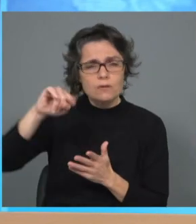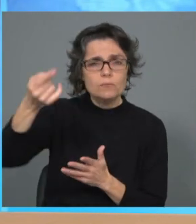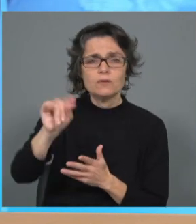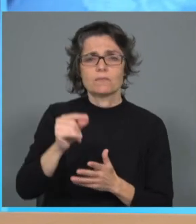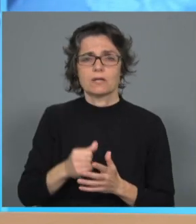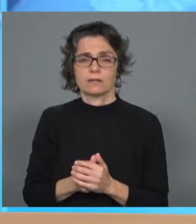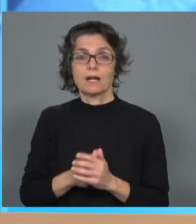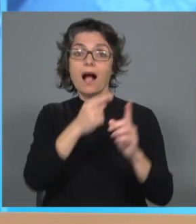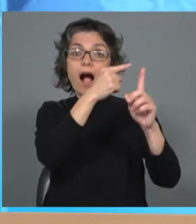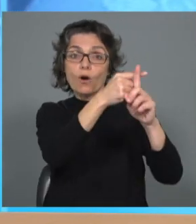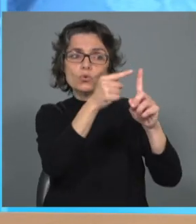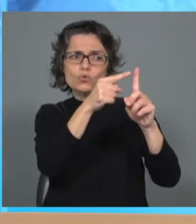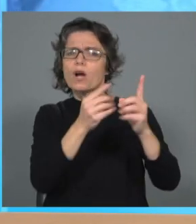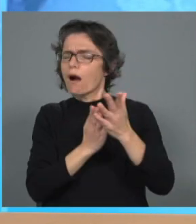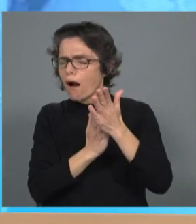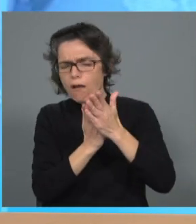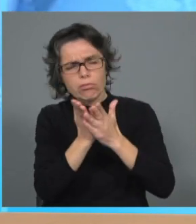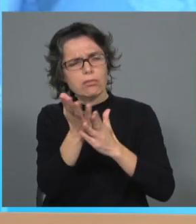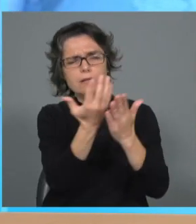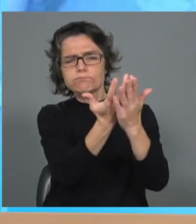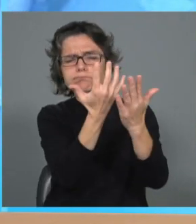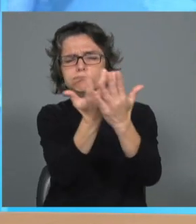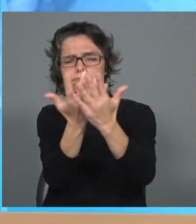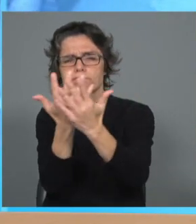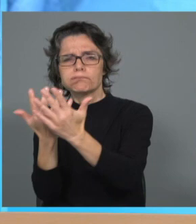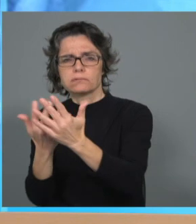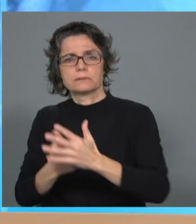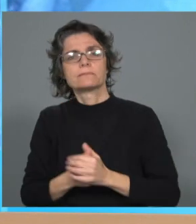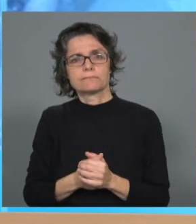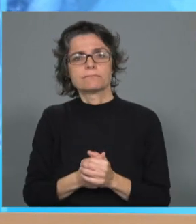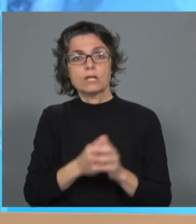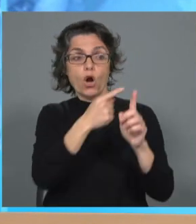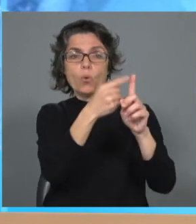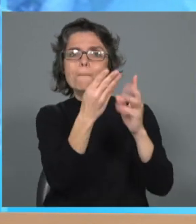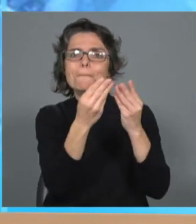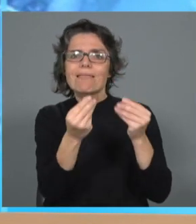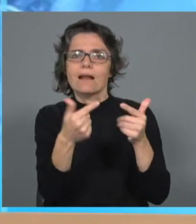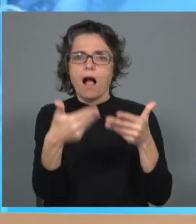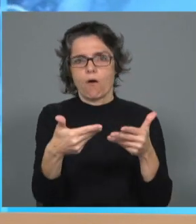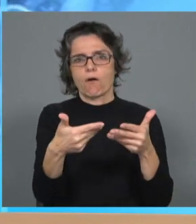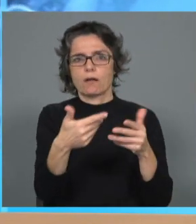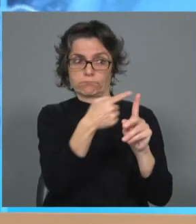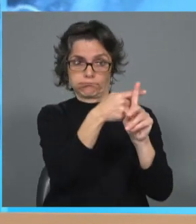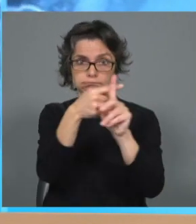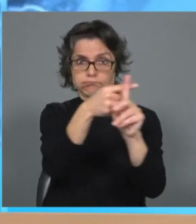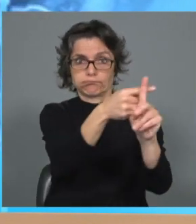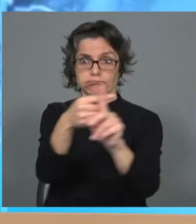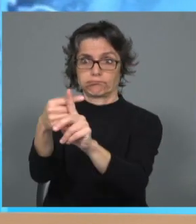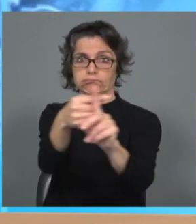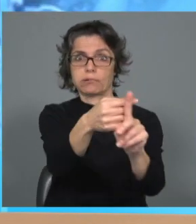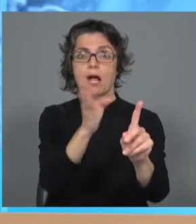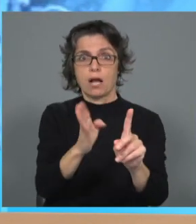cruz permanecerá para lá disso. Esta cruz física está connosco agora, já percorreu